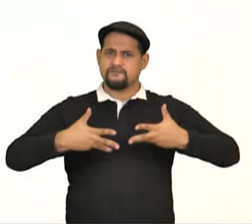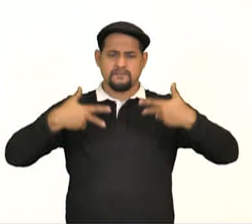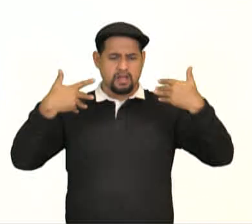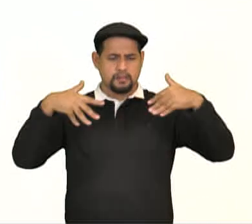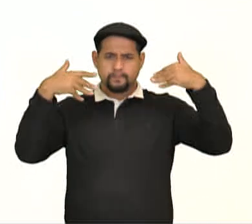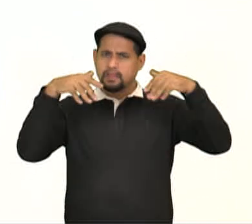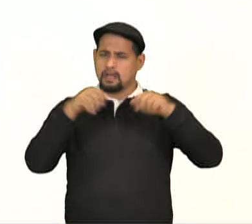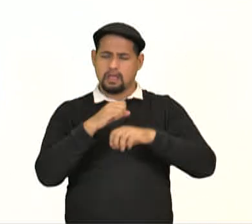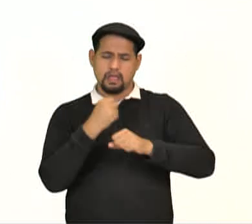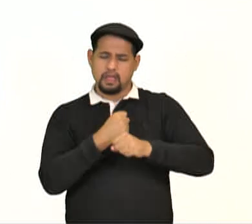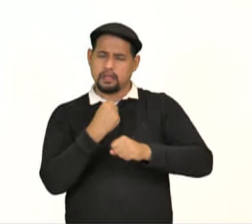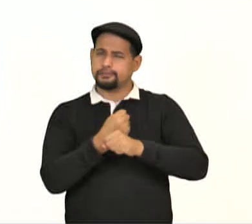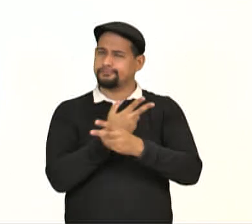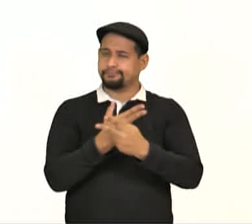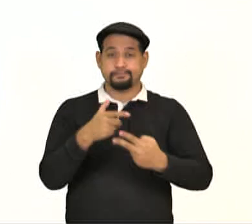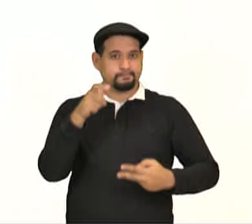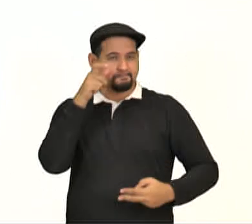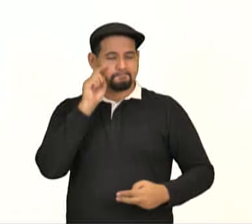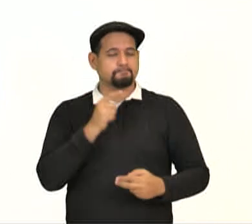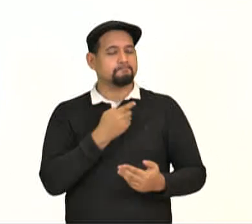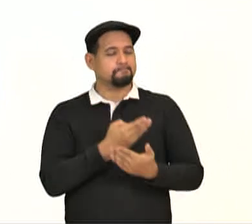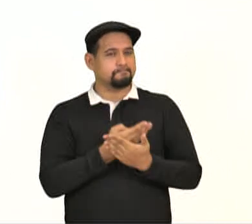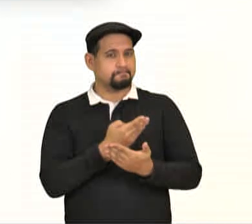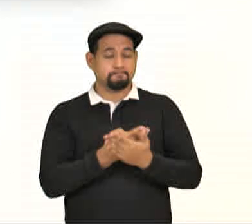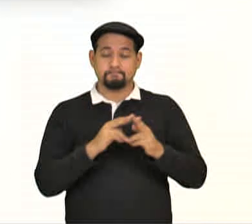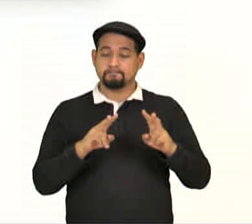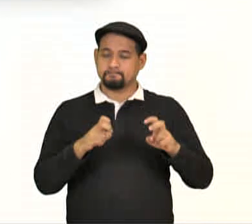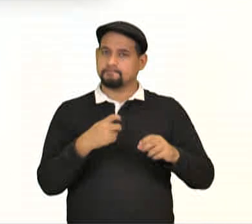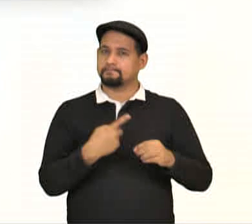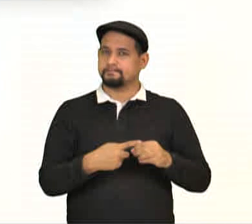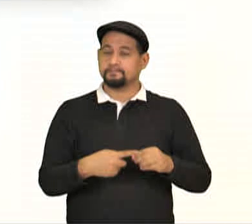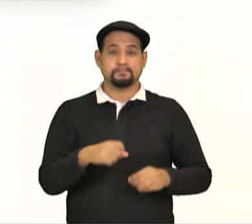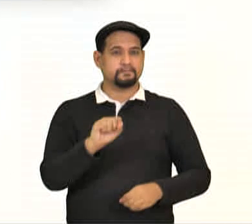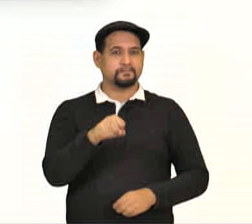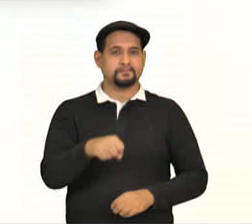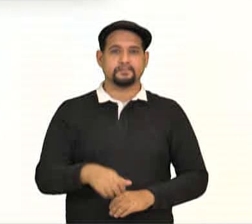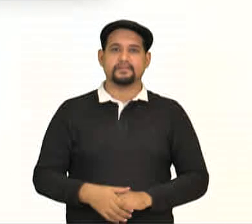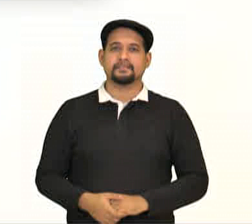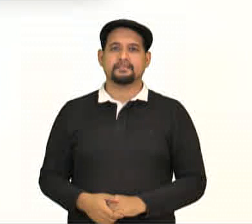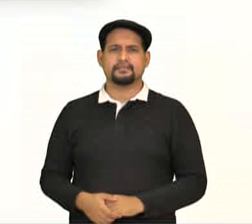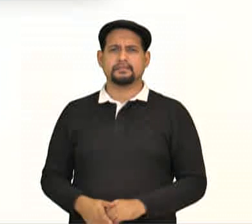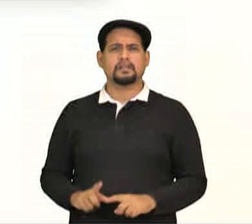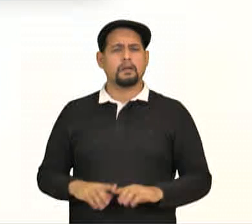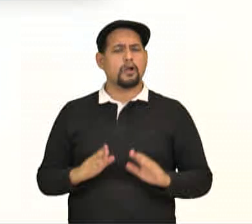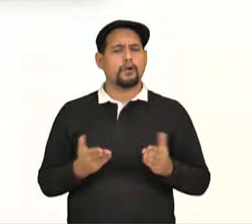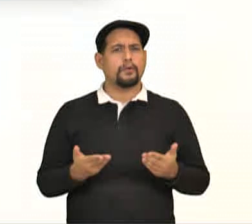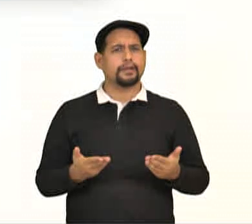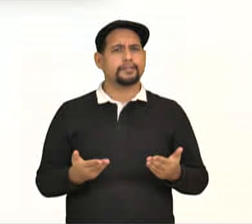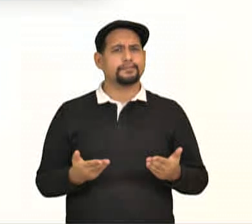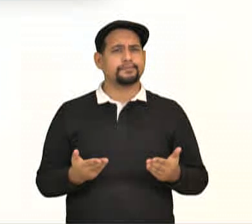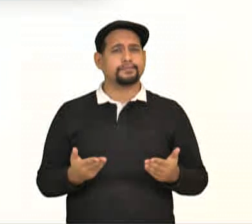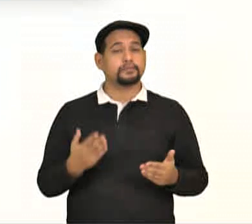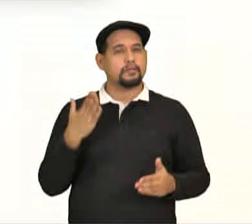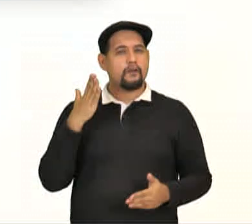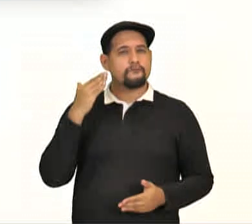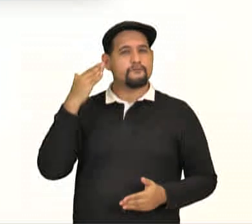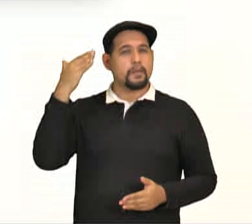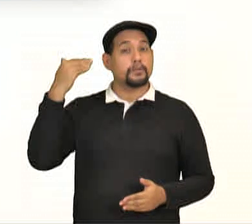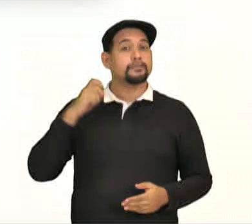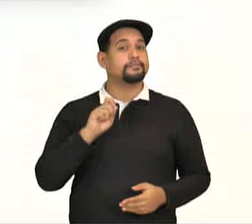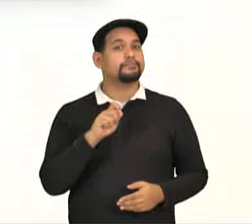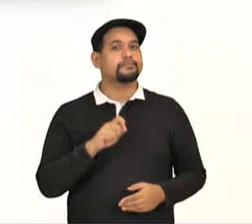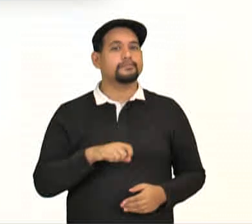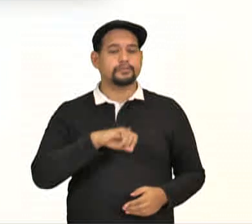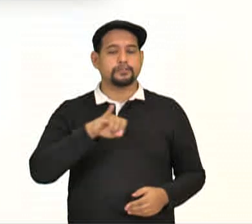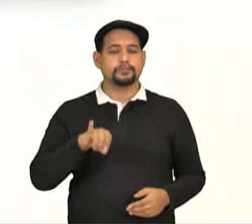ali em Constantinopla. Então é muita coisa interessante para a gente estudar dessa cidade. Mas agora chegamos então no famoso Justiniano. Quem